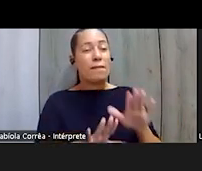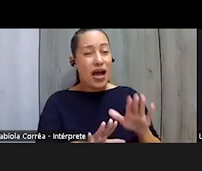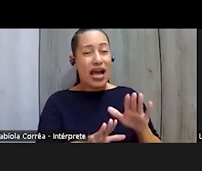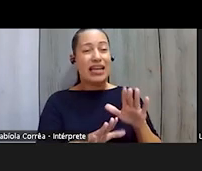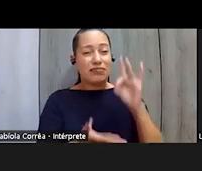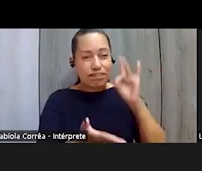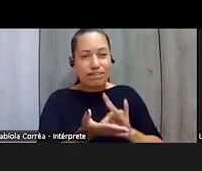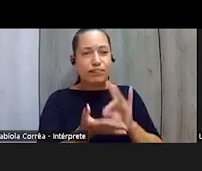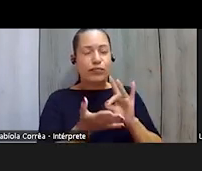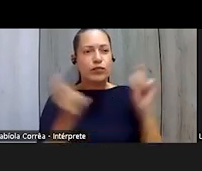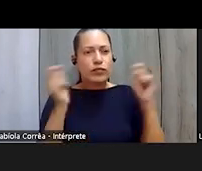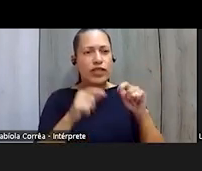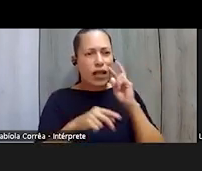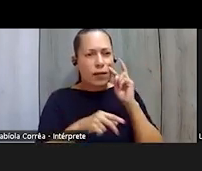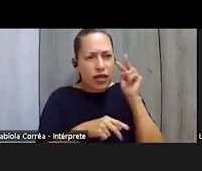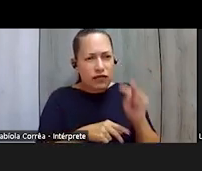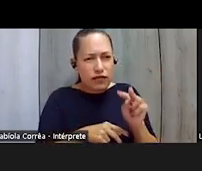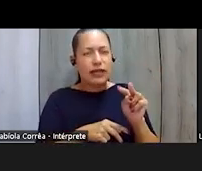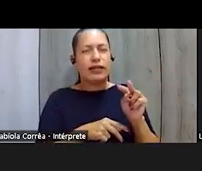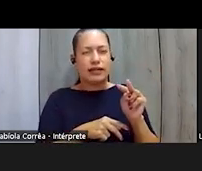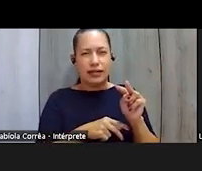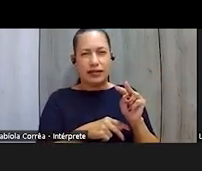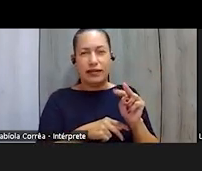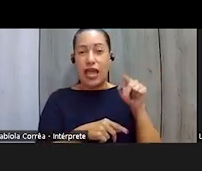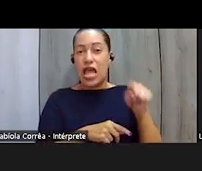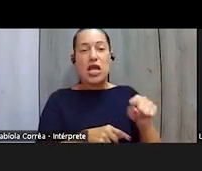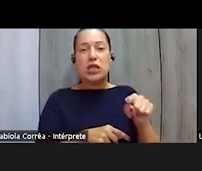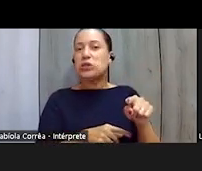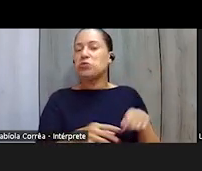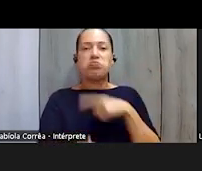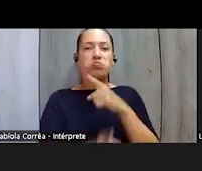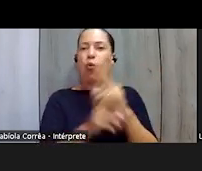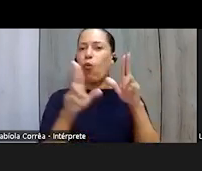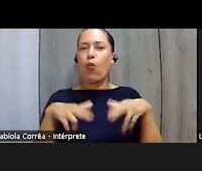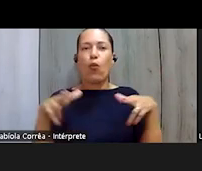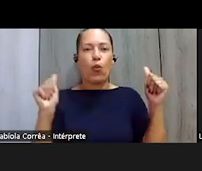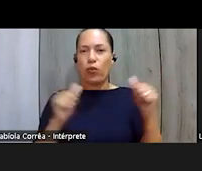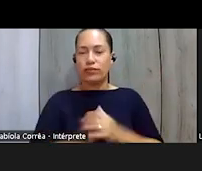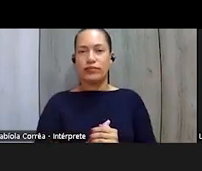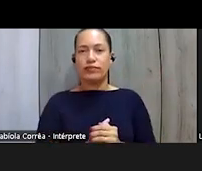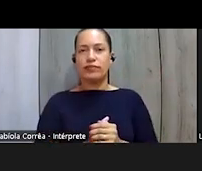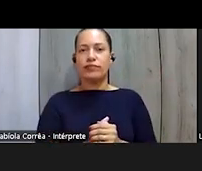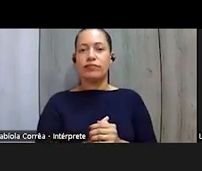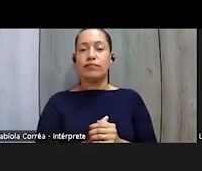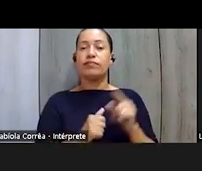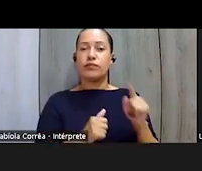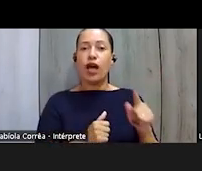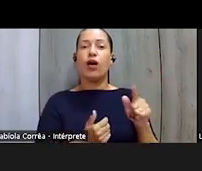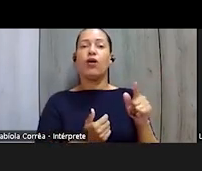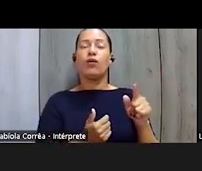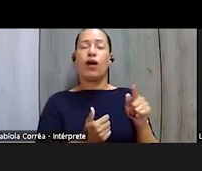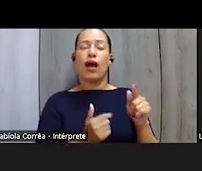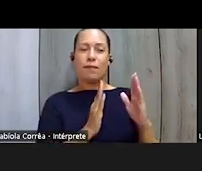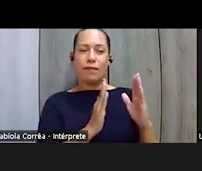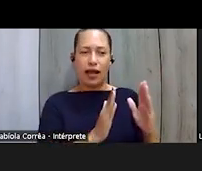mais visíveis, os macrofósseis, esses nunca foram encontrados. Então, a paleontologia e a geologia